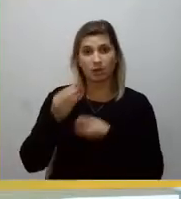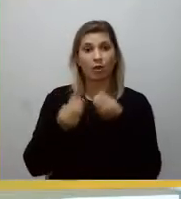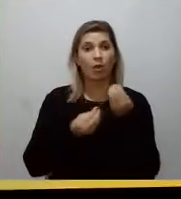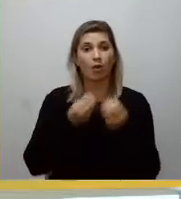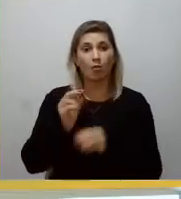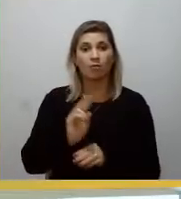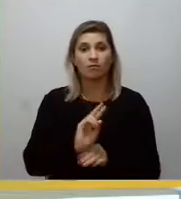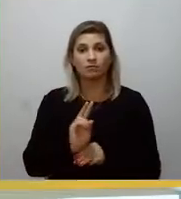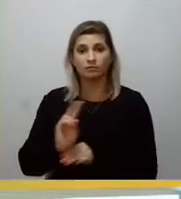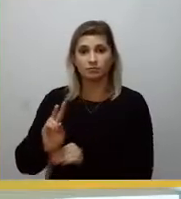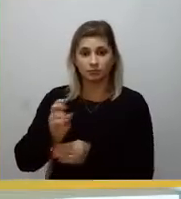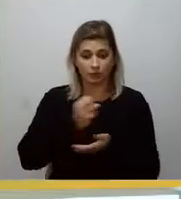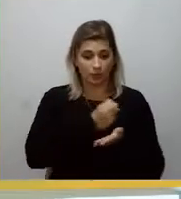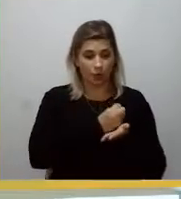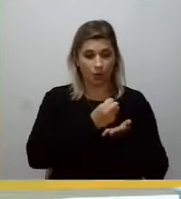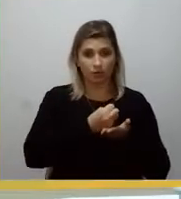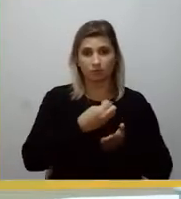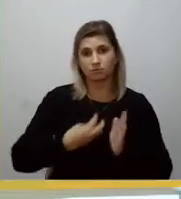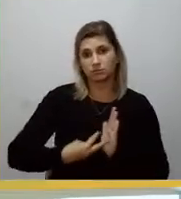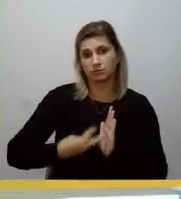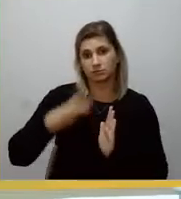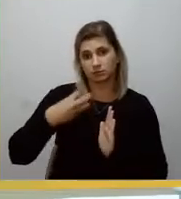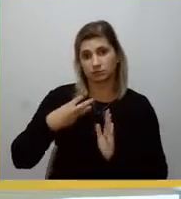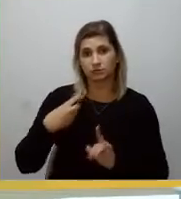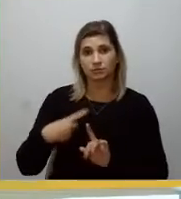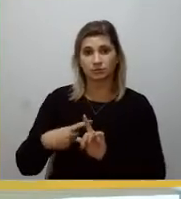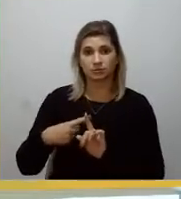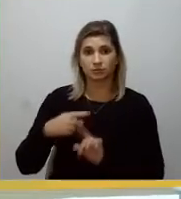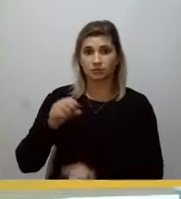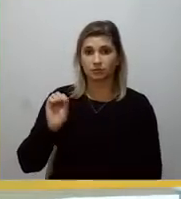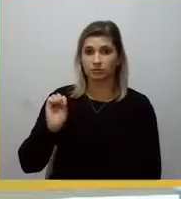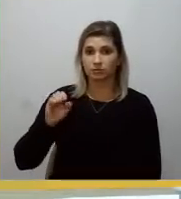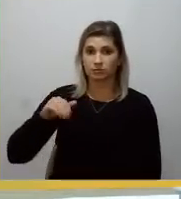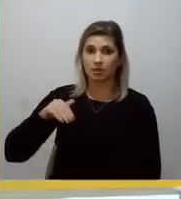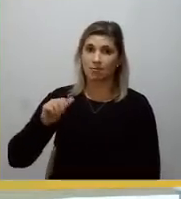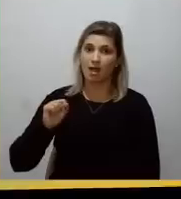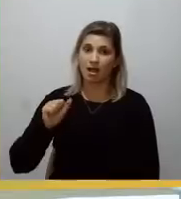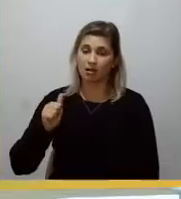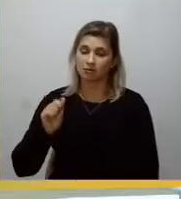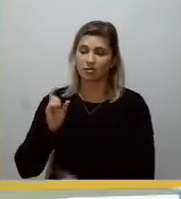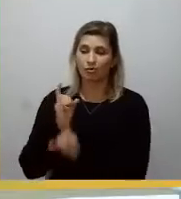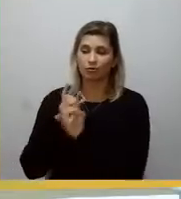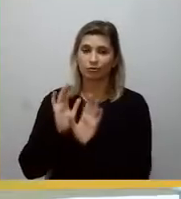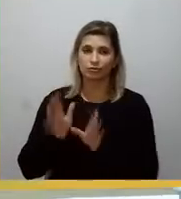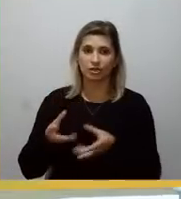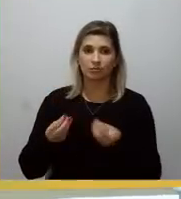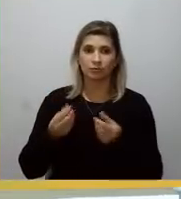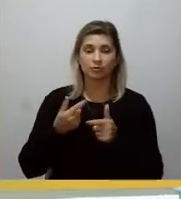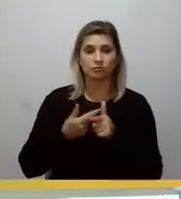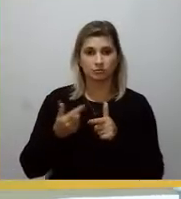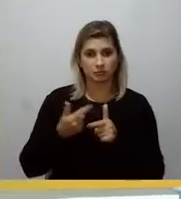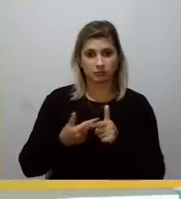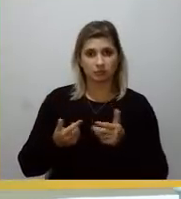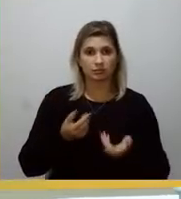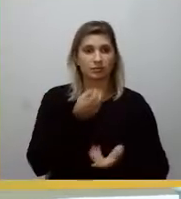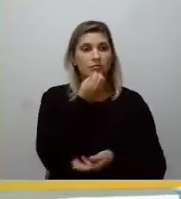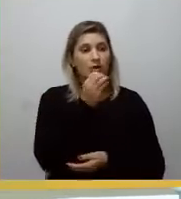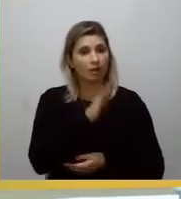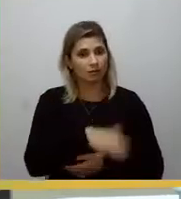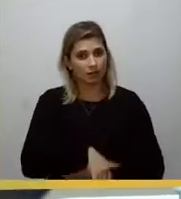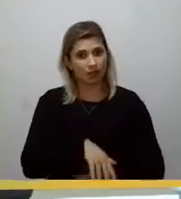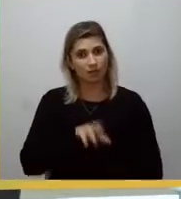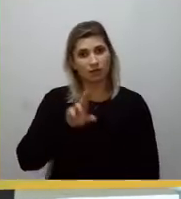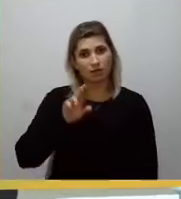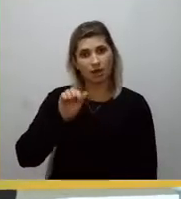contratos terceirizados da Cemasa, que tem muitos problemas. Boa tarde, Raimundo Colombo. Boa